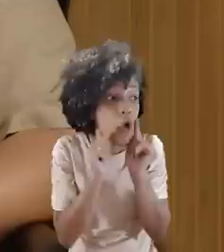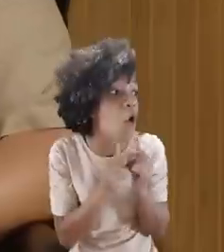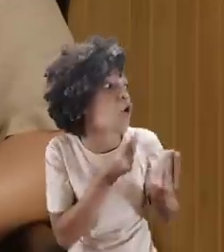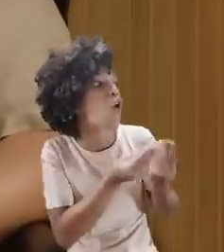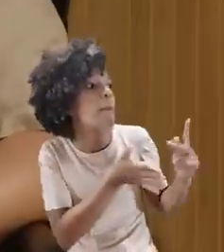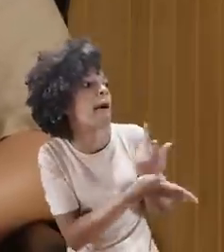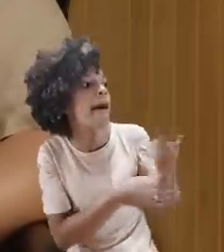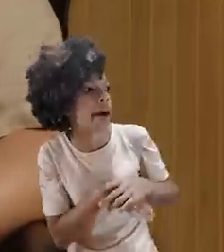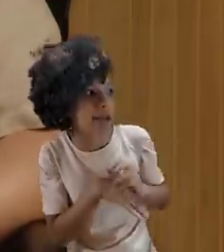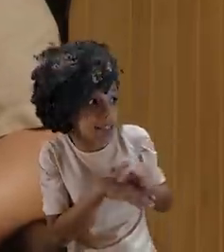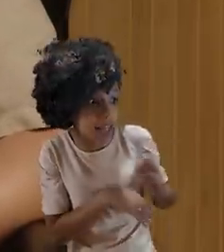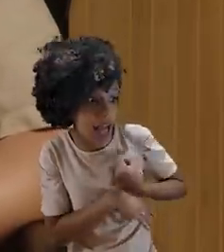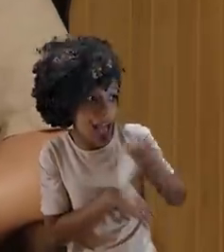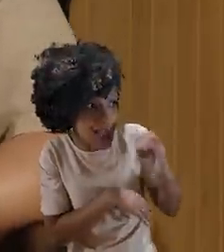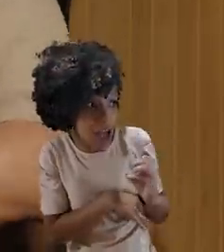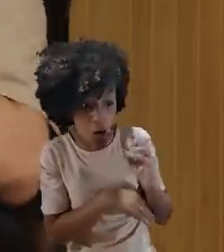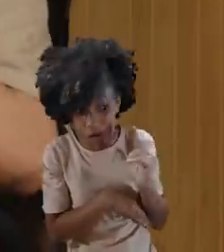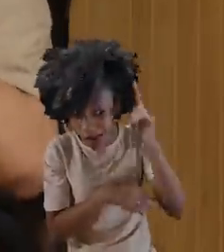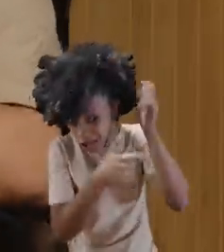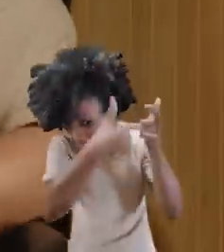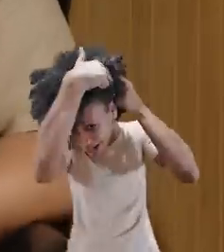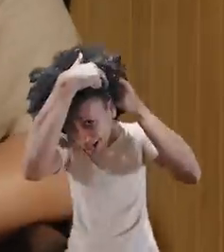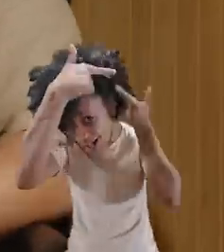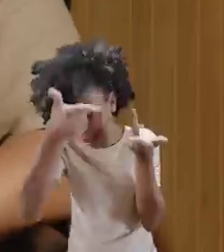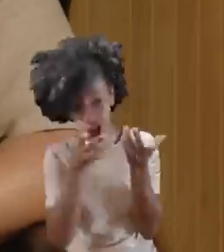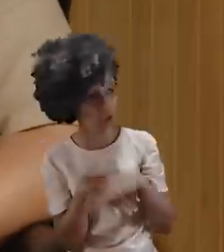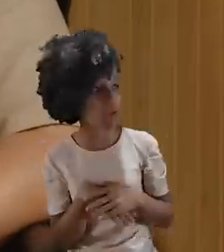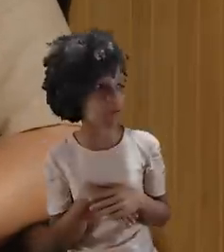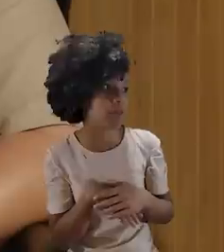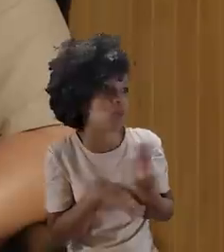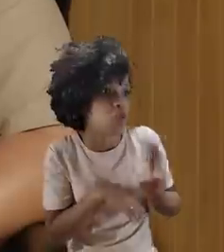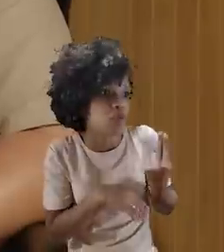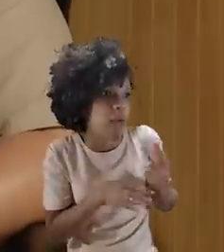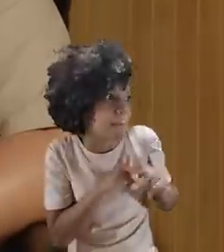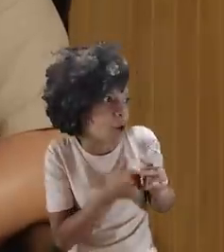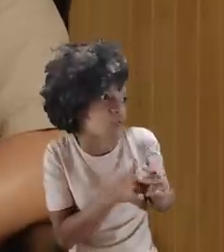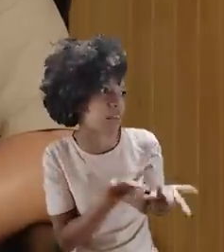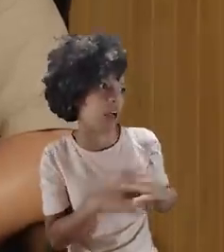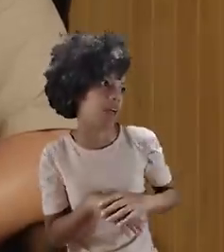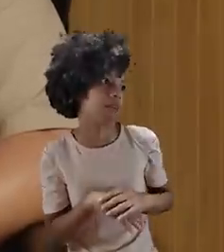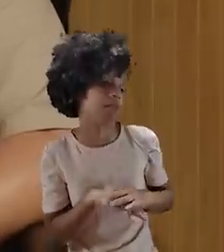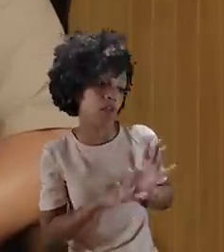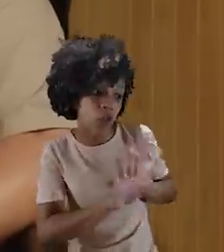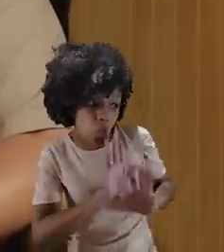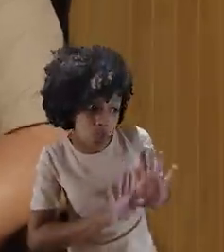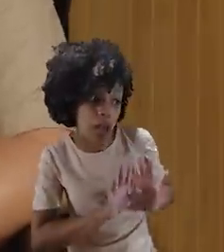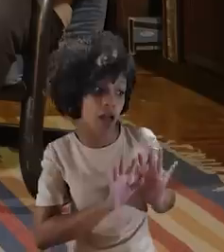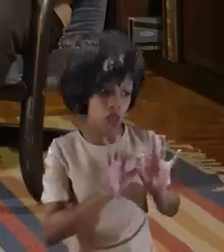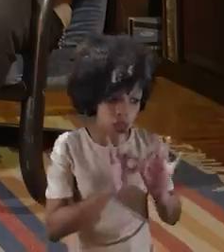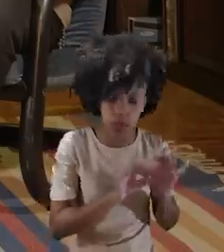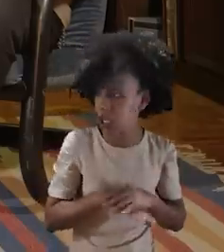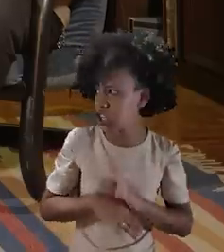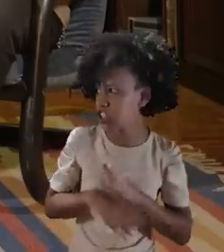mano seu cabelo aí você passa um só passageiro fez um buraco aqui ó e não tem que fazer ligar então a gente vai mais um cuidado ainda